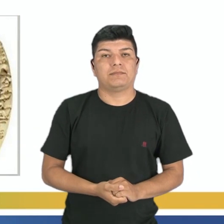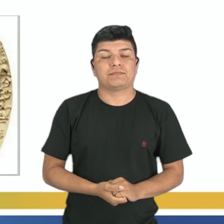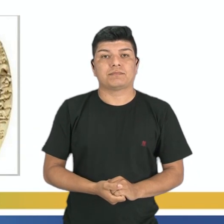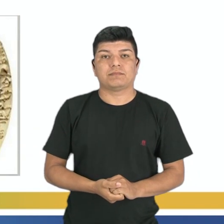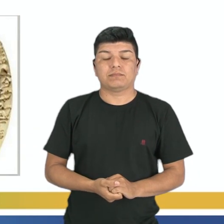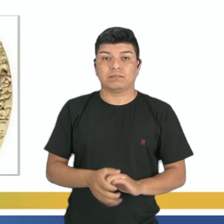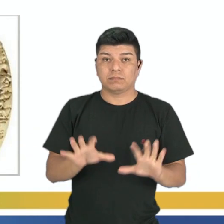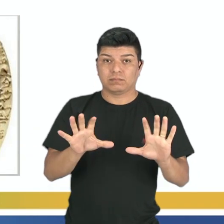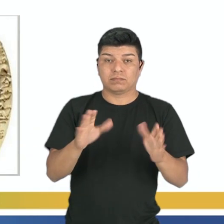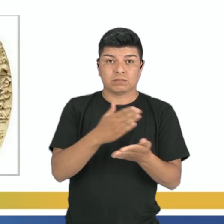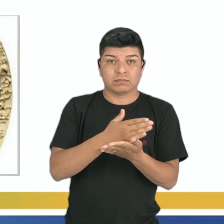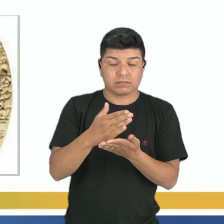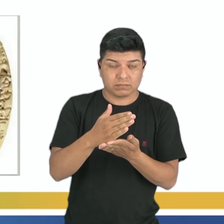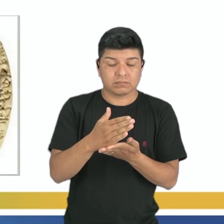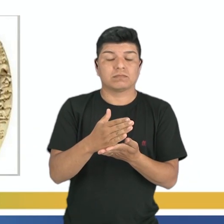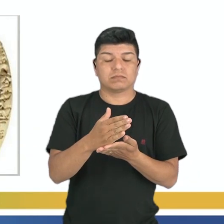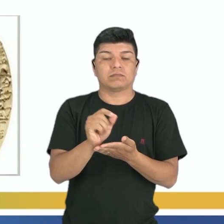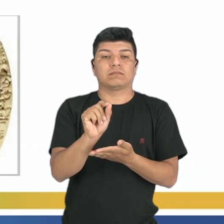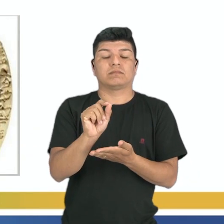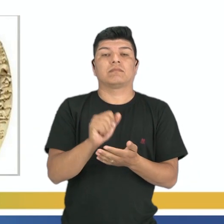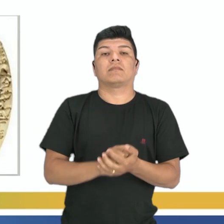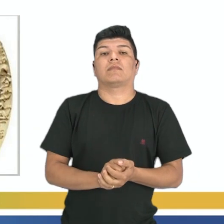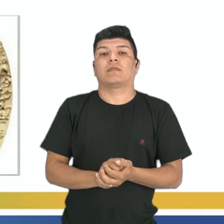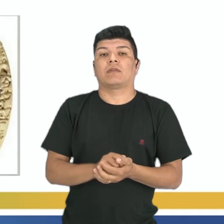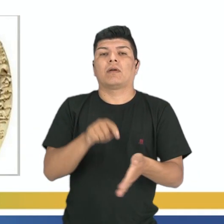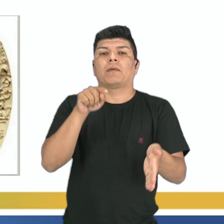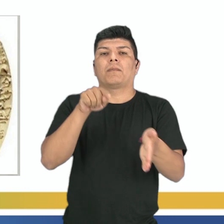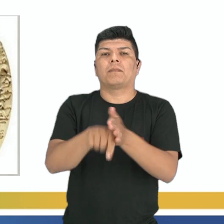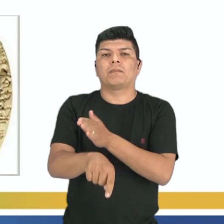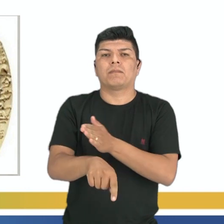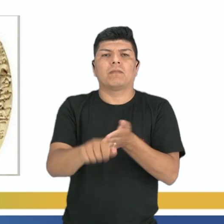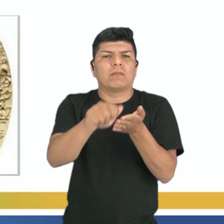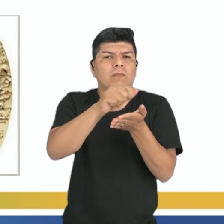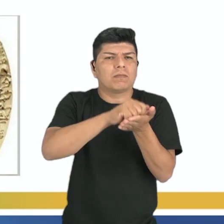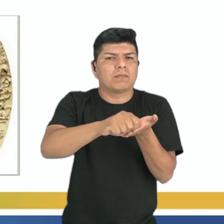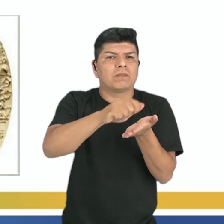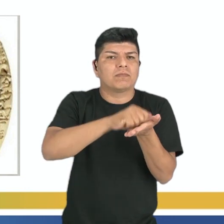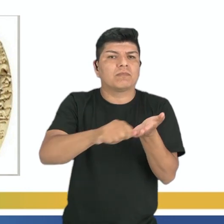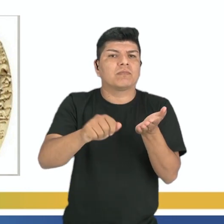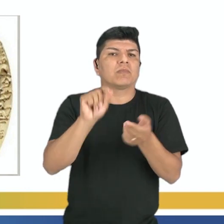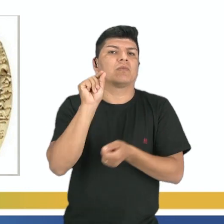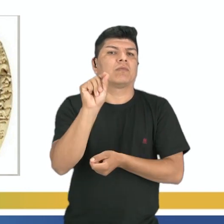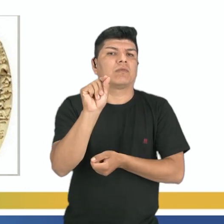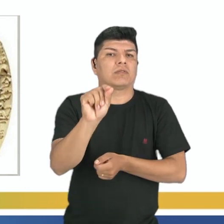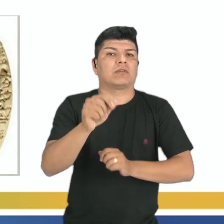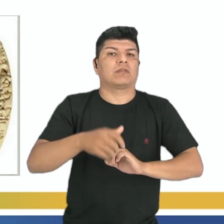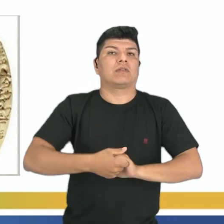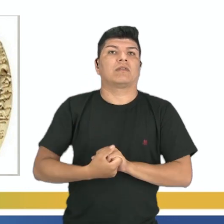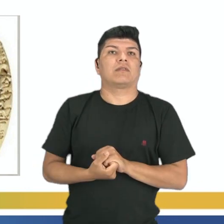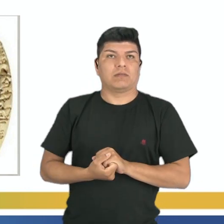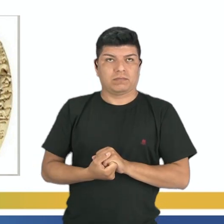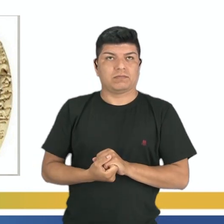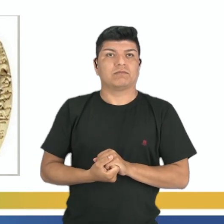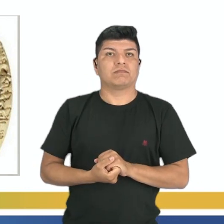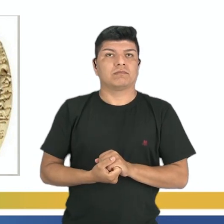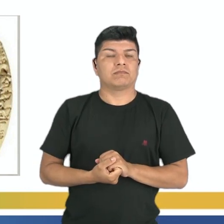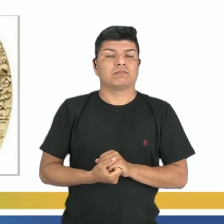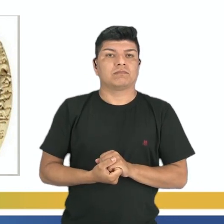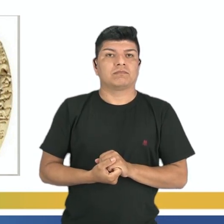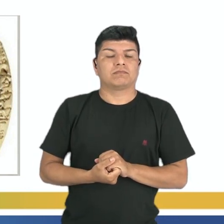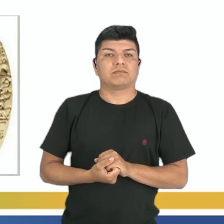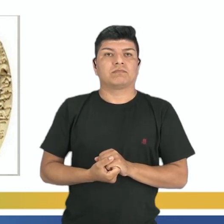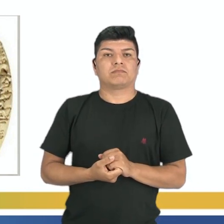Então, pessoal, começamos aqui, né, com uma pergunta, né? Escrita, o que é? Então, muitos,